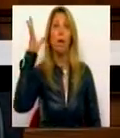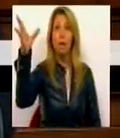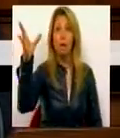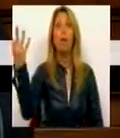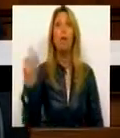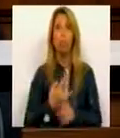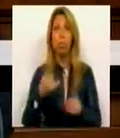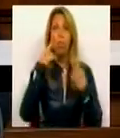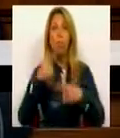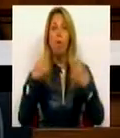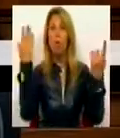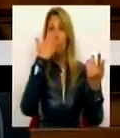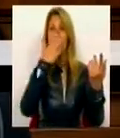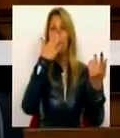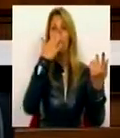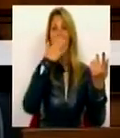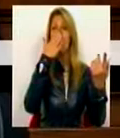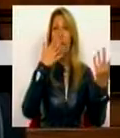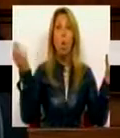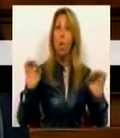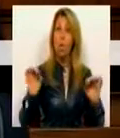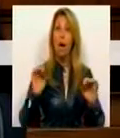um investimento excessivo é possível realizar